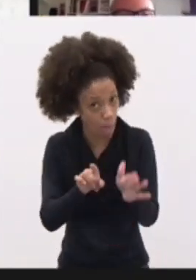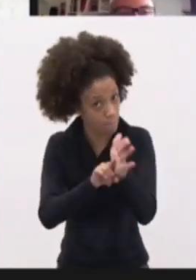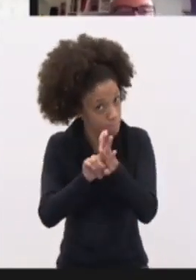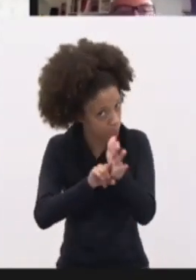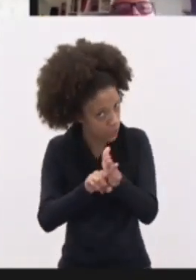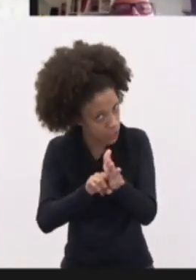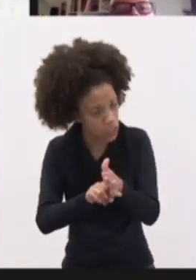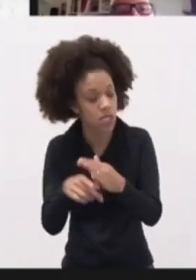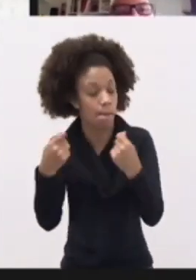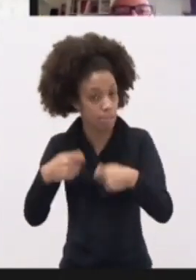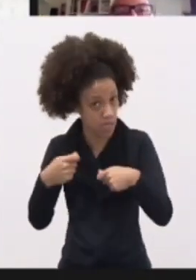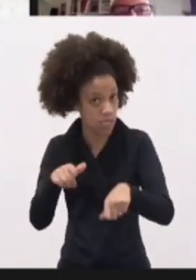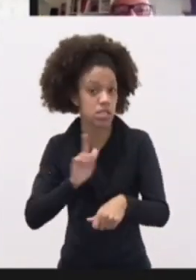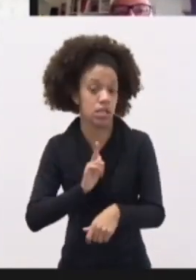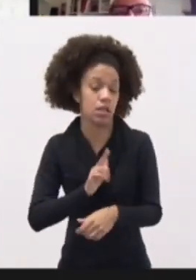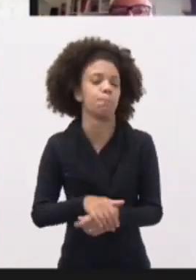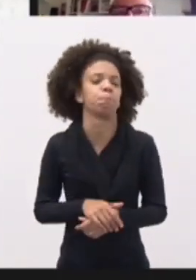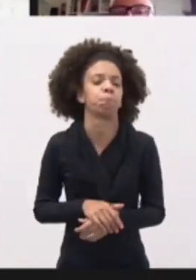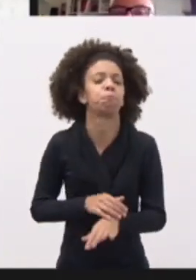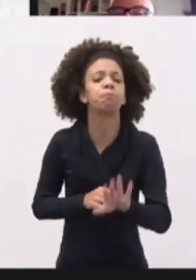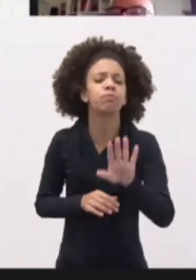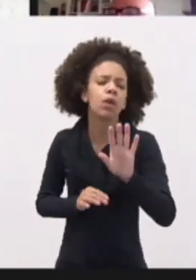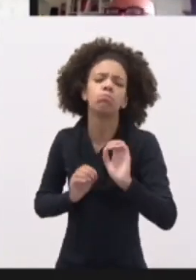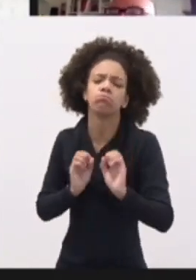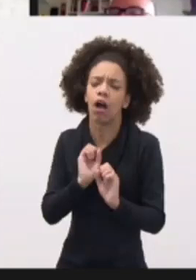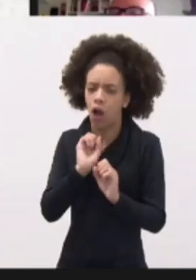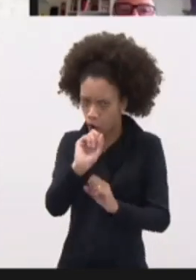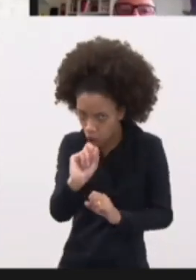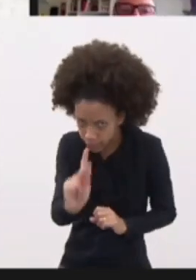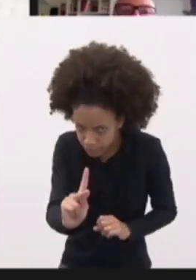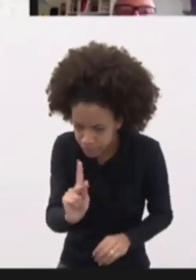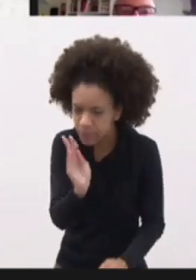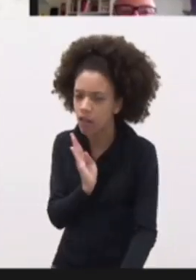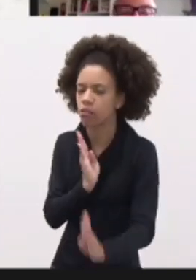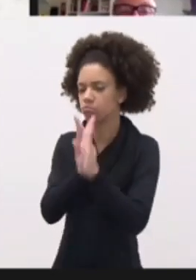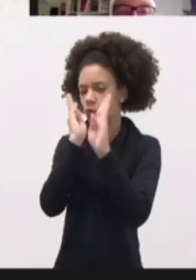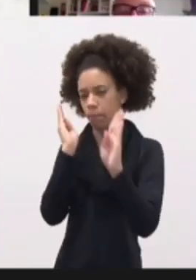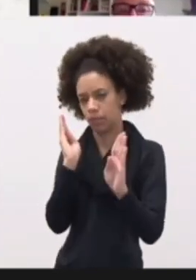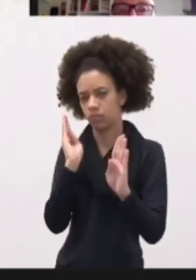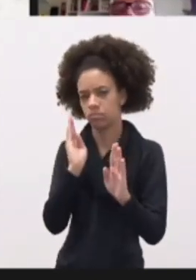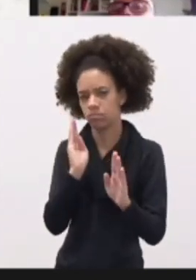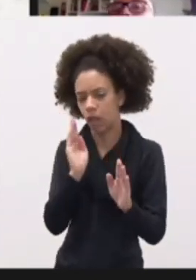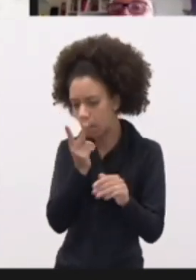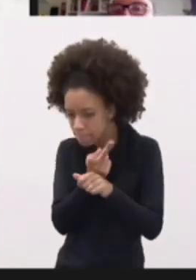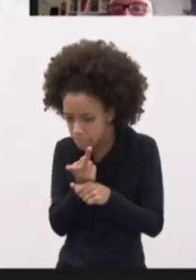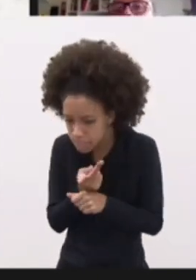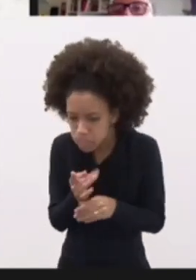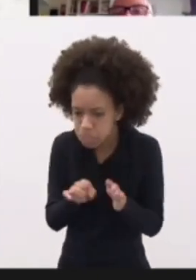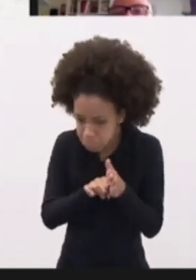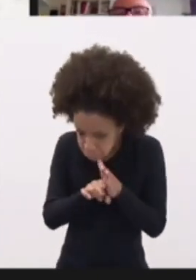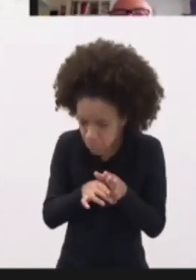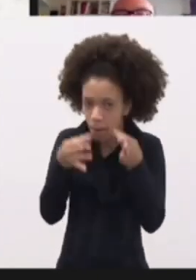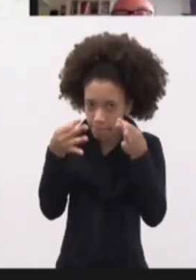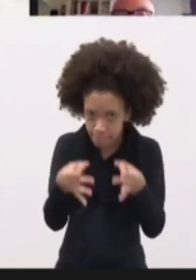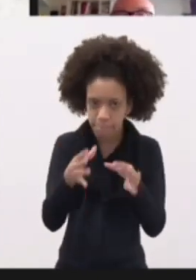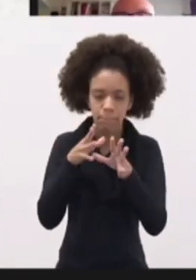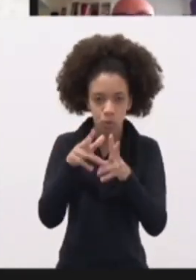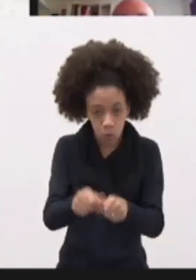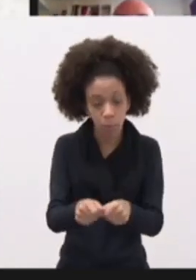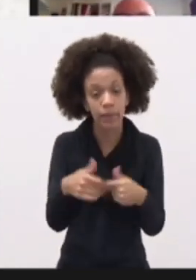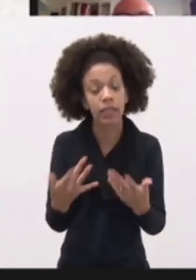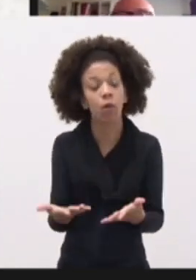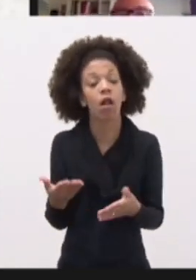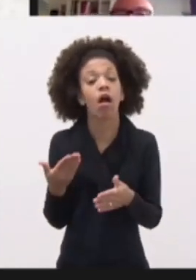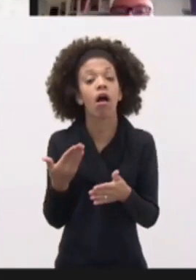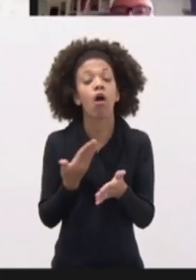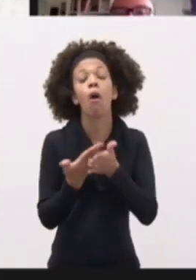né? Beleza, então ela achou o site, checou que está tudo certo, e aí ela começa a dar aula dela. Quando ela começa a dar